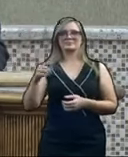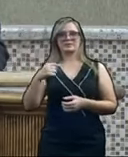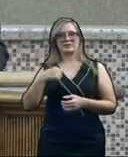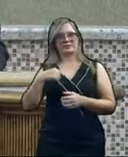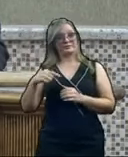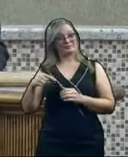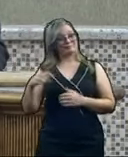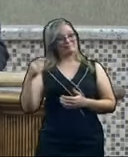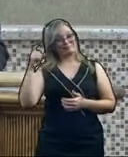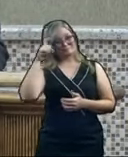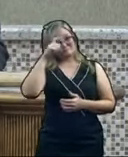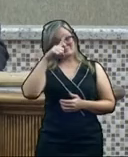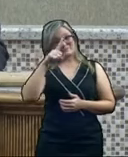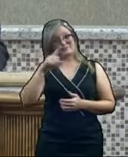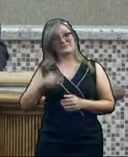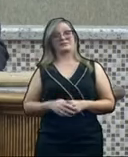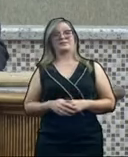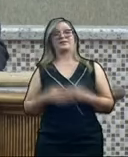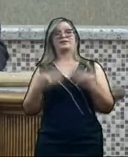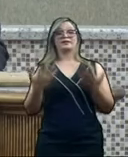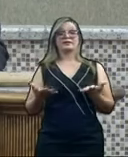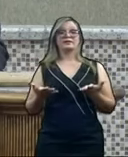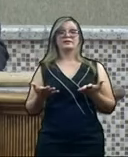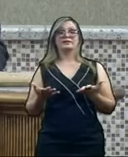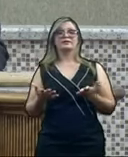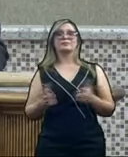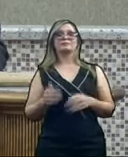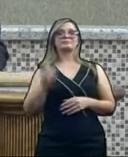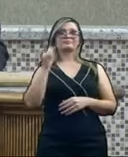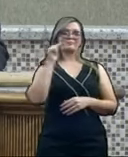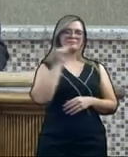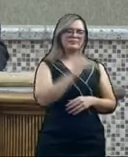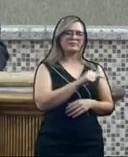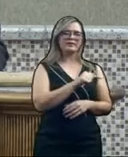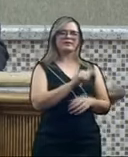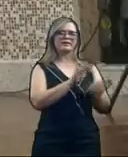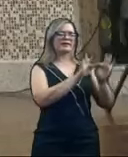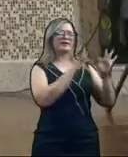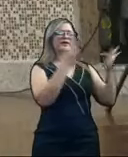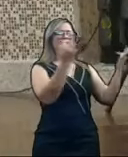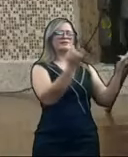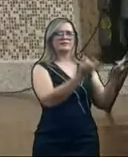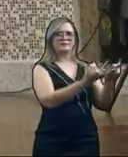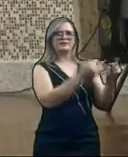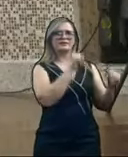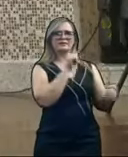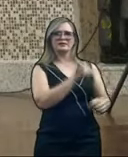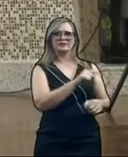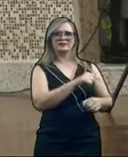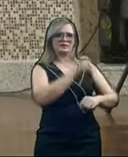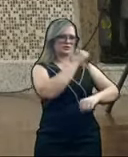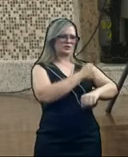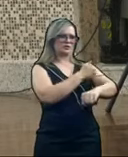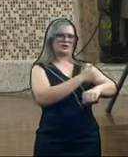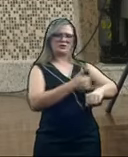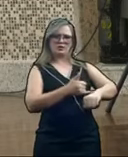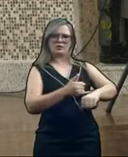mas eu olho a vida de Jacó naquela família e visitar aparência melhor coisa que tem